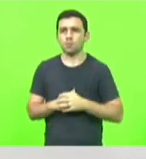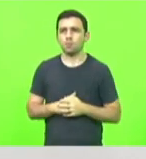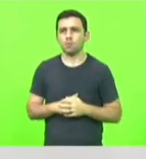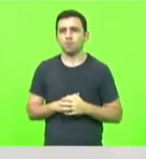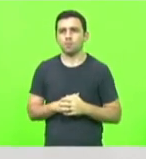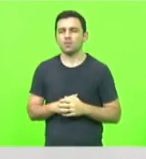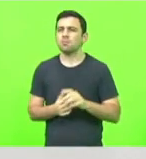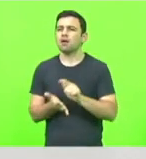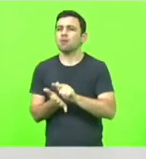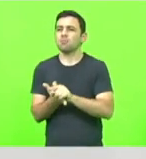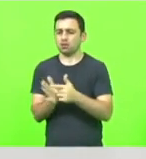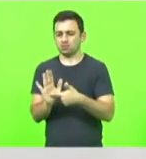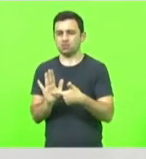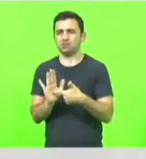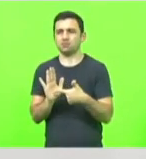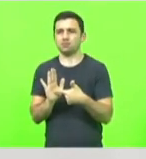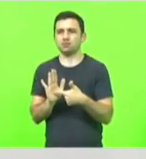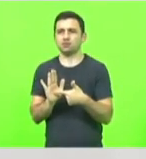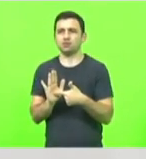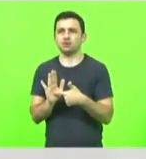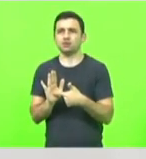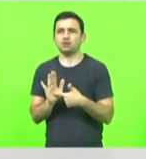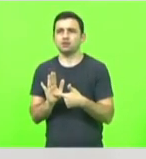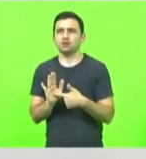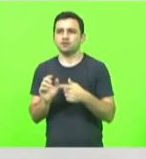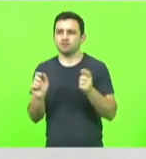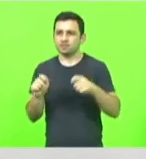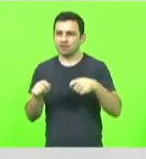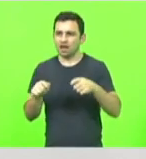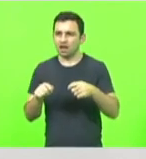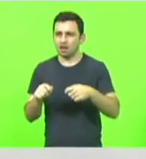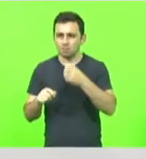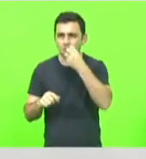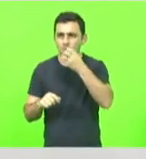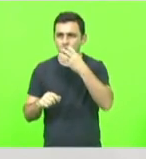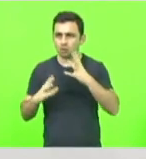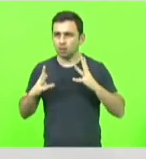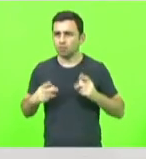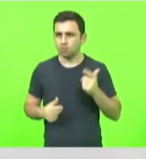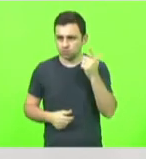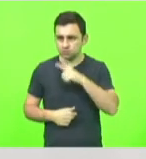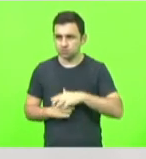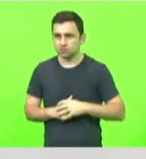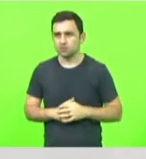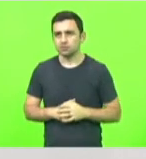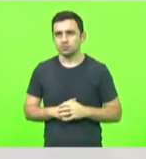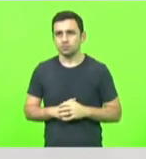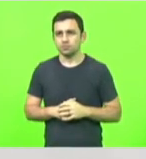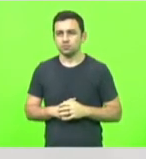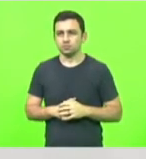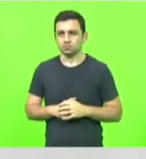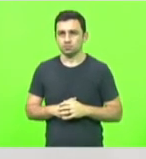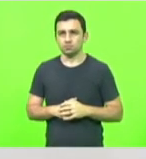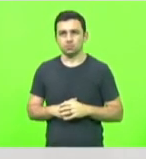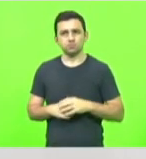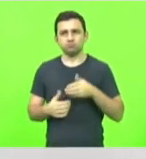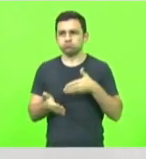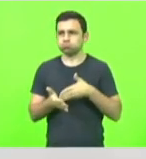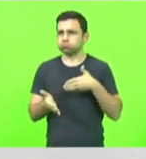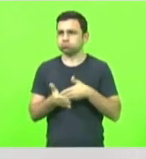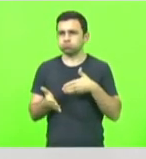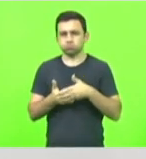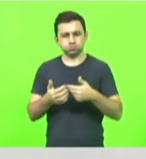papel escrito alguma coisa vai estar dizendo que isso aí é uma verdadeira saída? Nós nos submetemos a todas as restrições sanitárias até